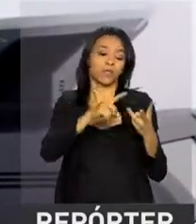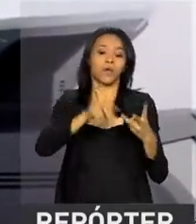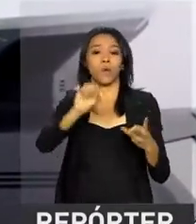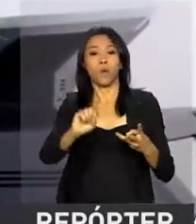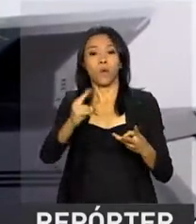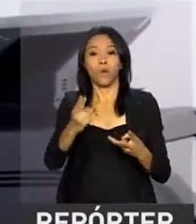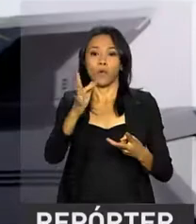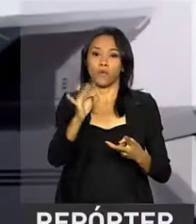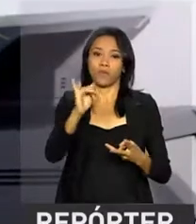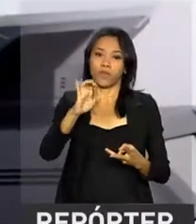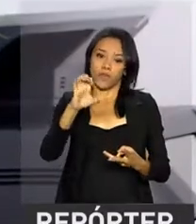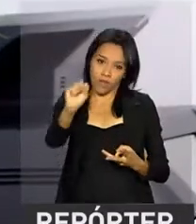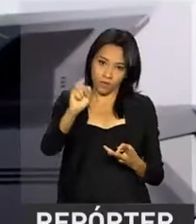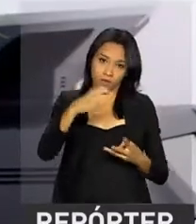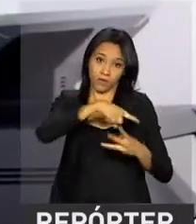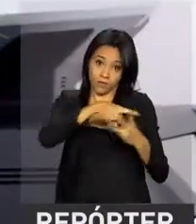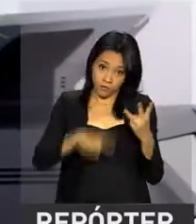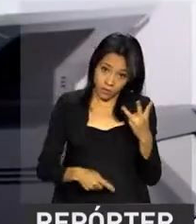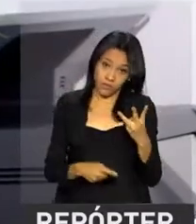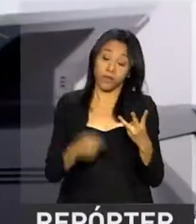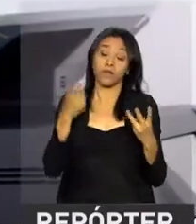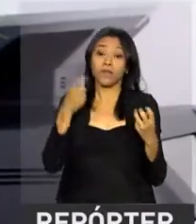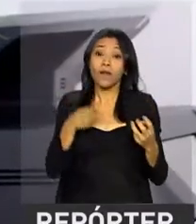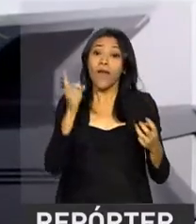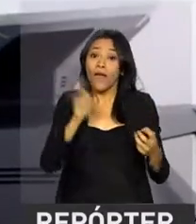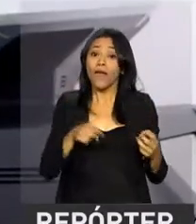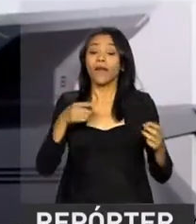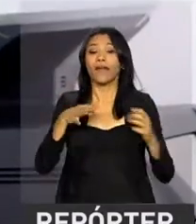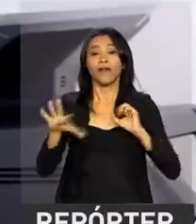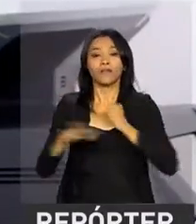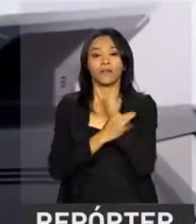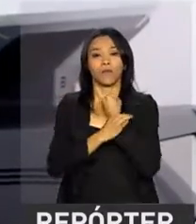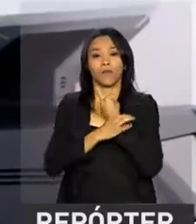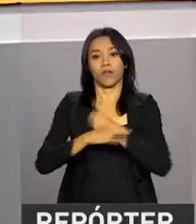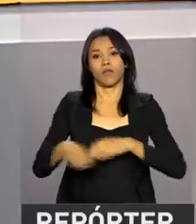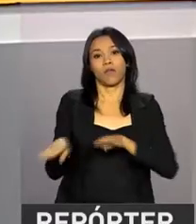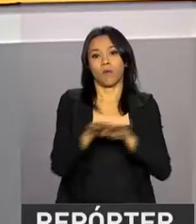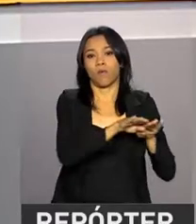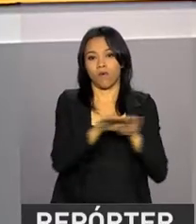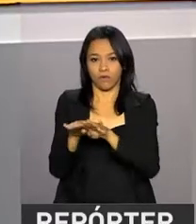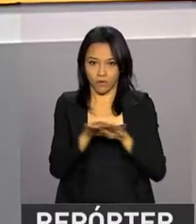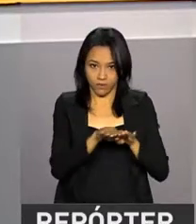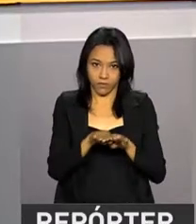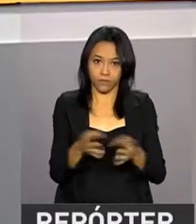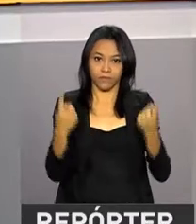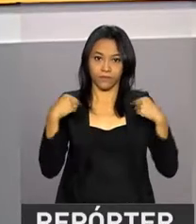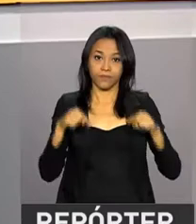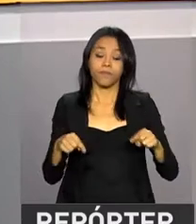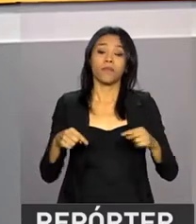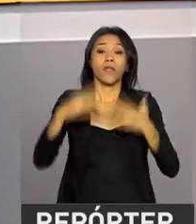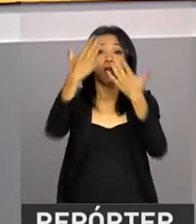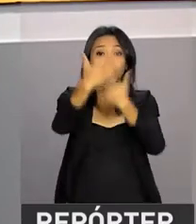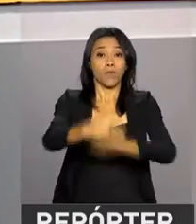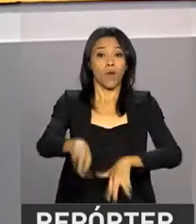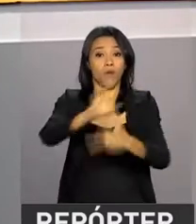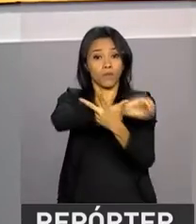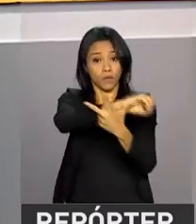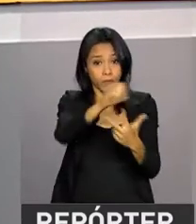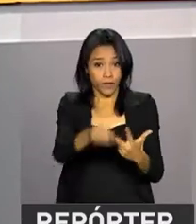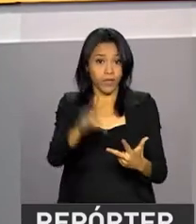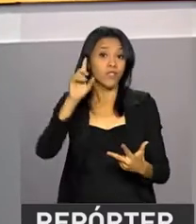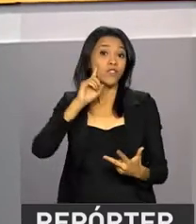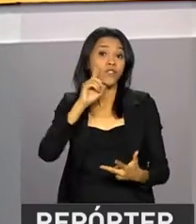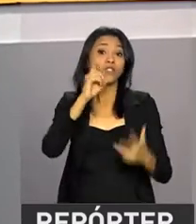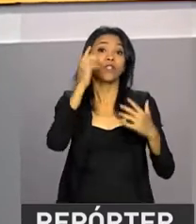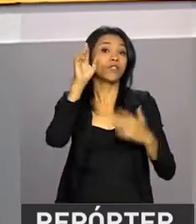segurança é um instrumento de garantia de isonomia entre os participantes as provas do enem serão realizadas nos dias